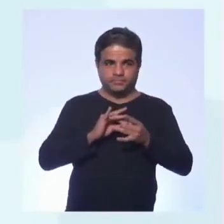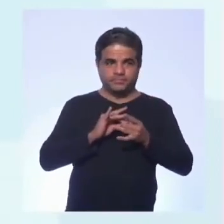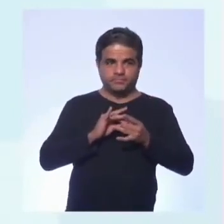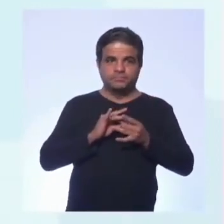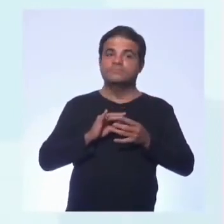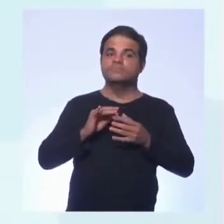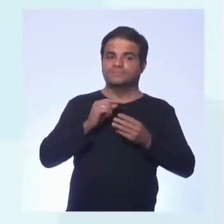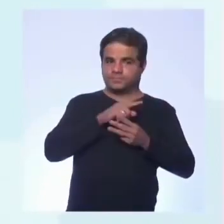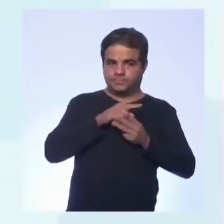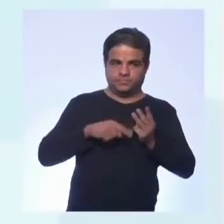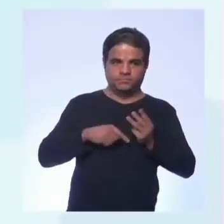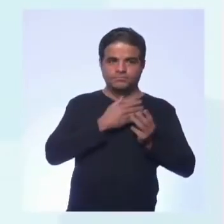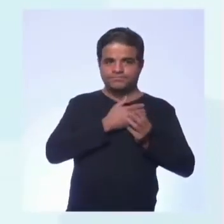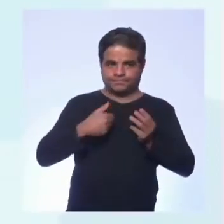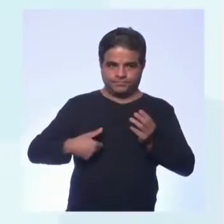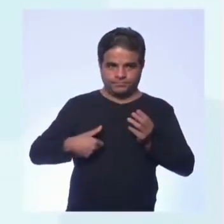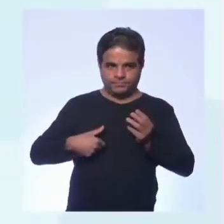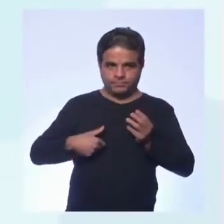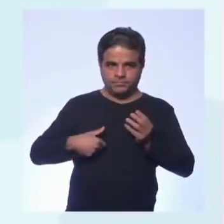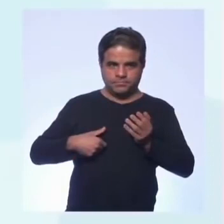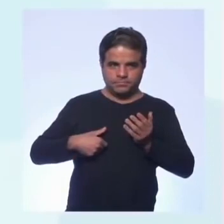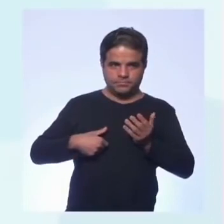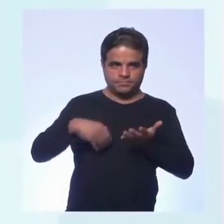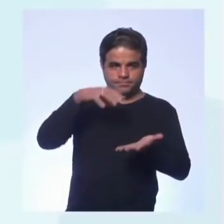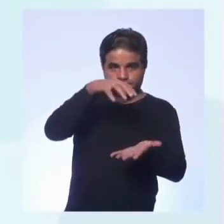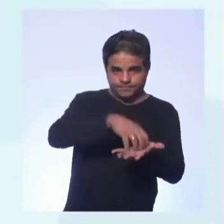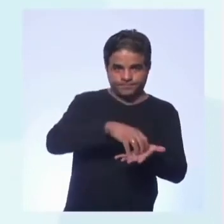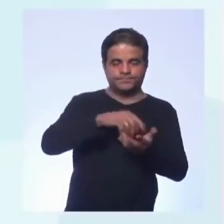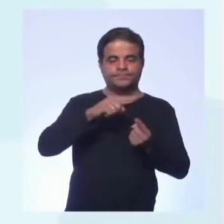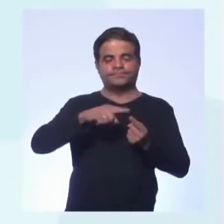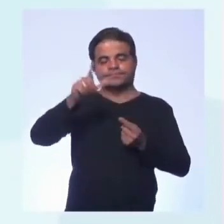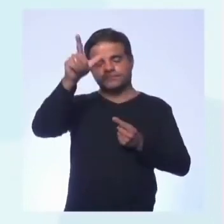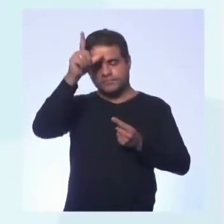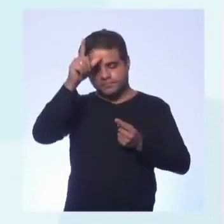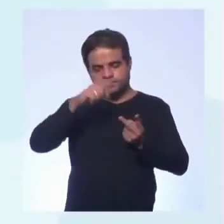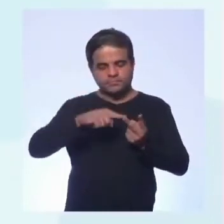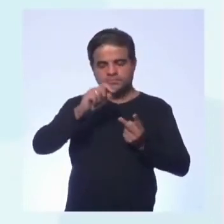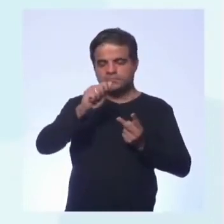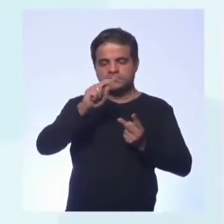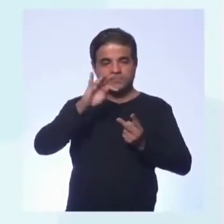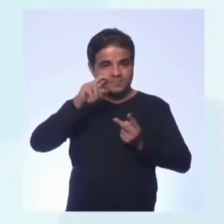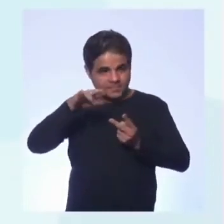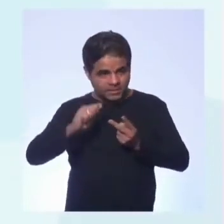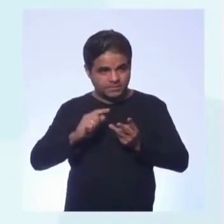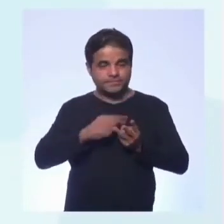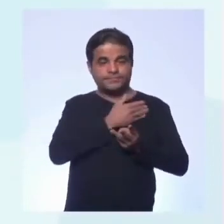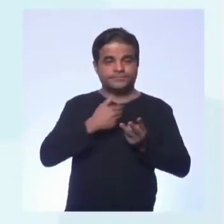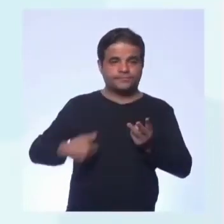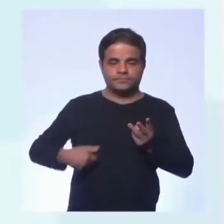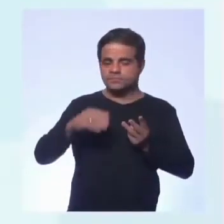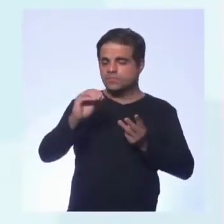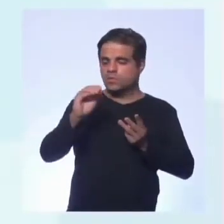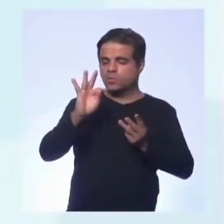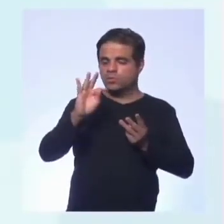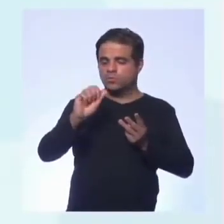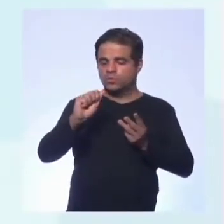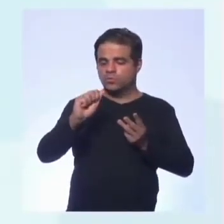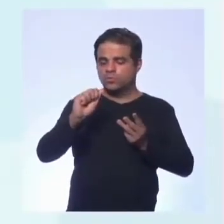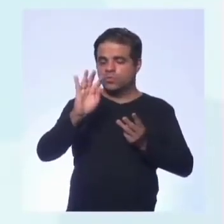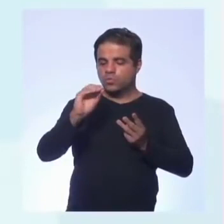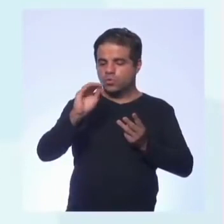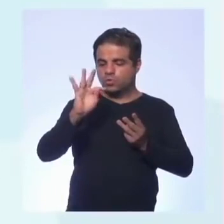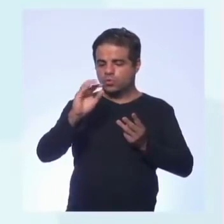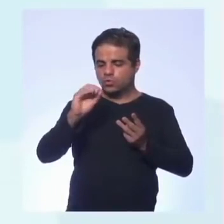ou chamados impérios centrais, Alemanha, Áustria, Hungria e Império Otomano, mais tarde a